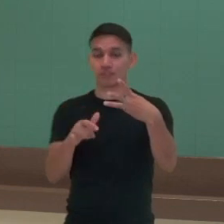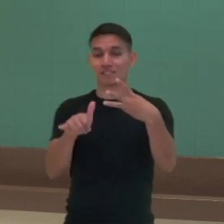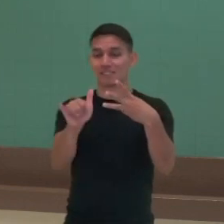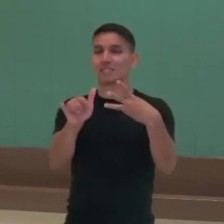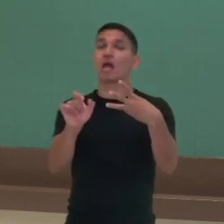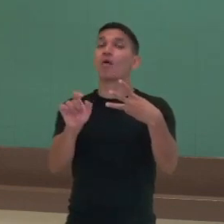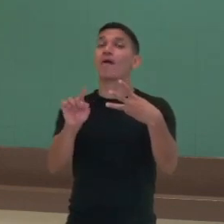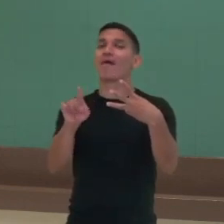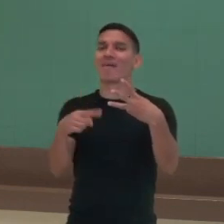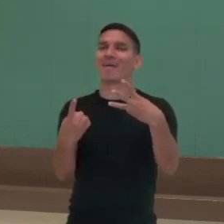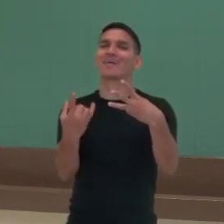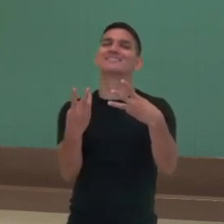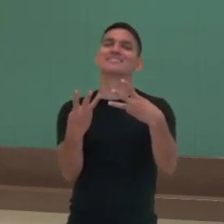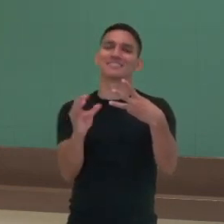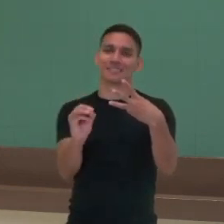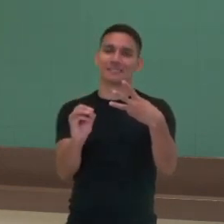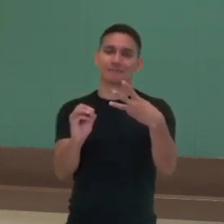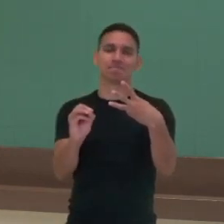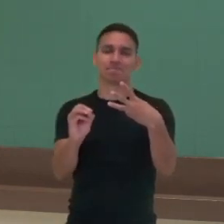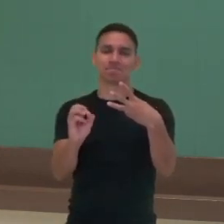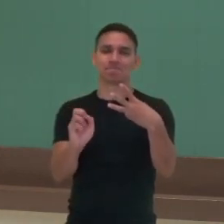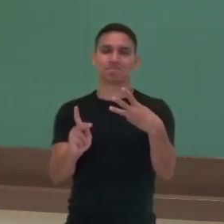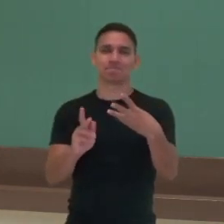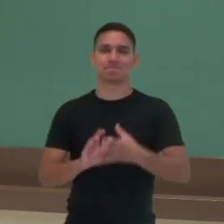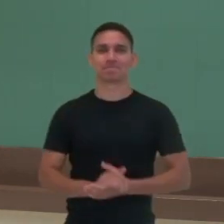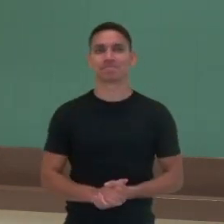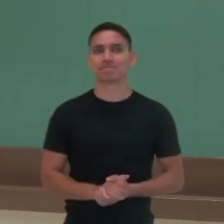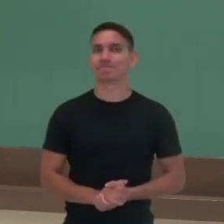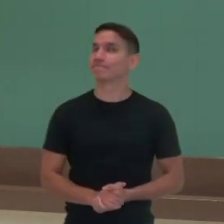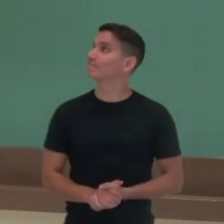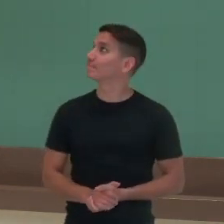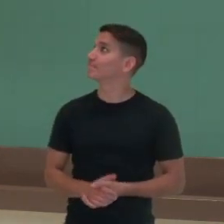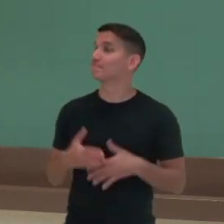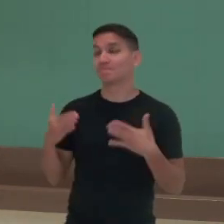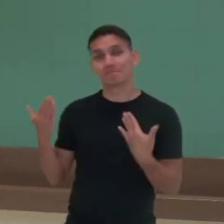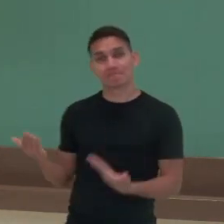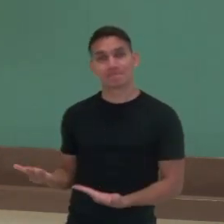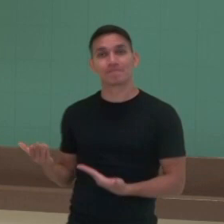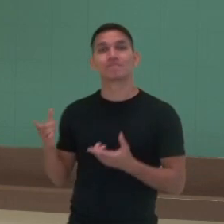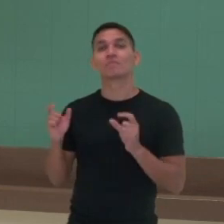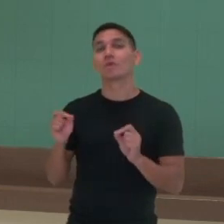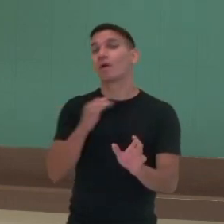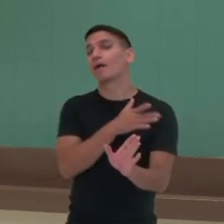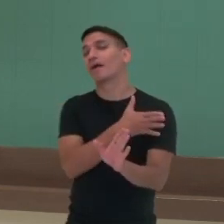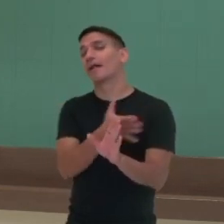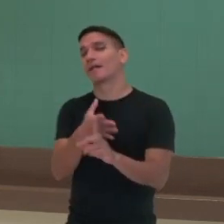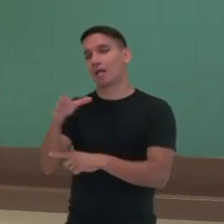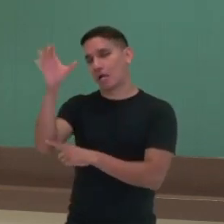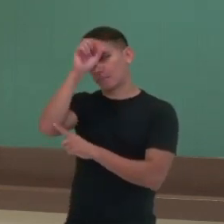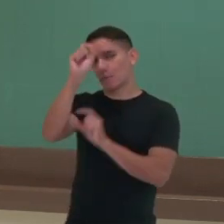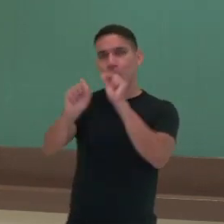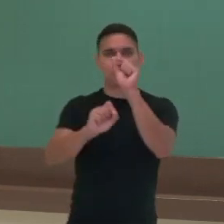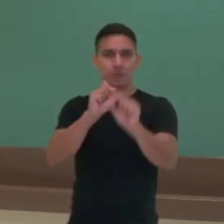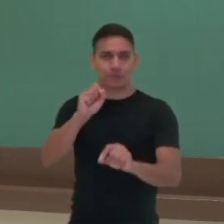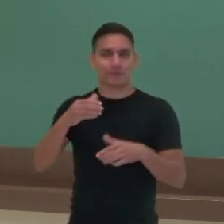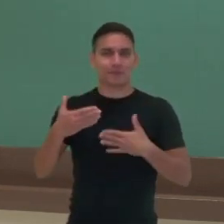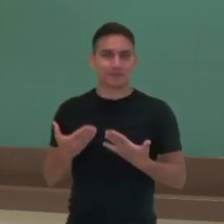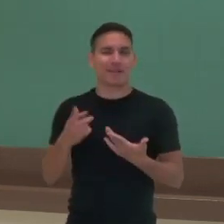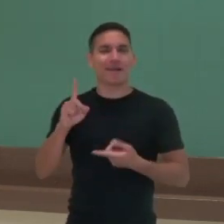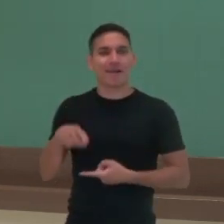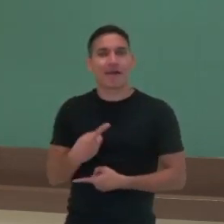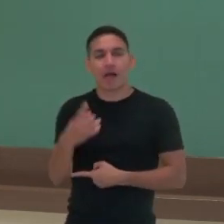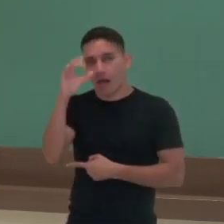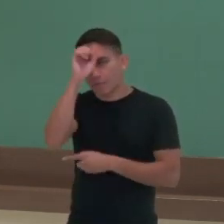será igual a 30, certo? Bom, então, na aula de hoje, nós